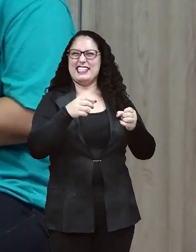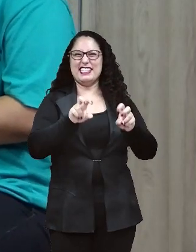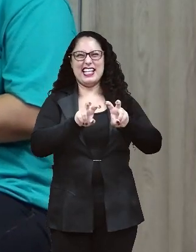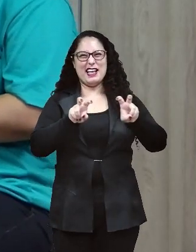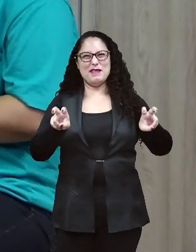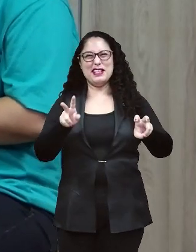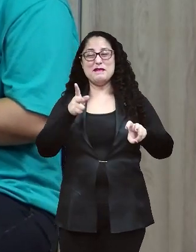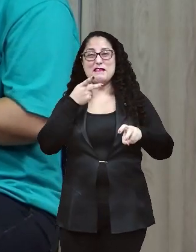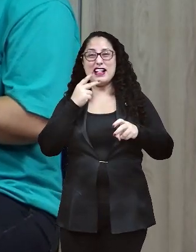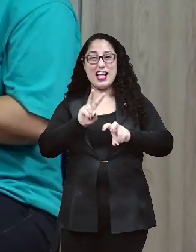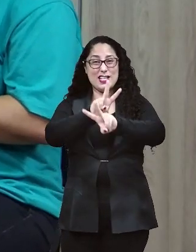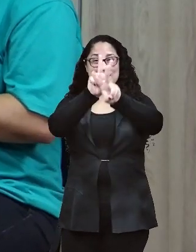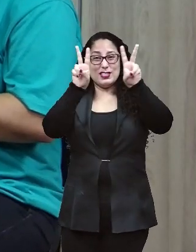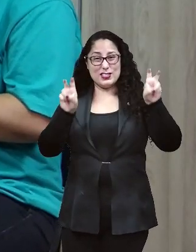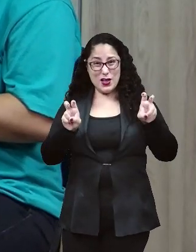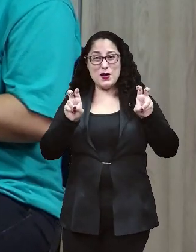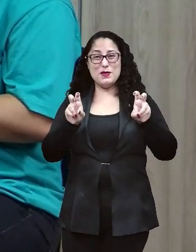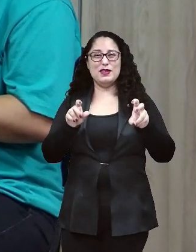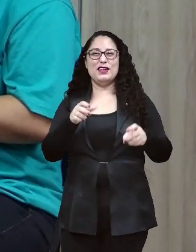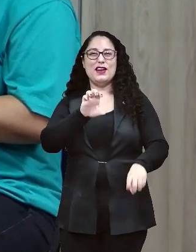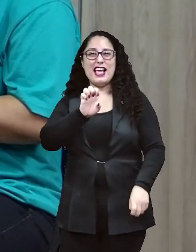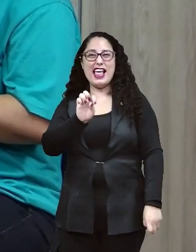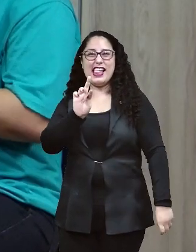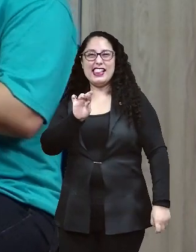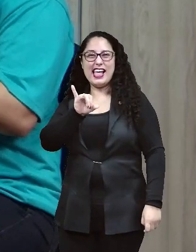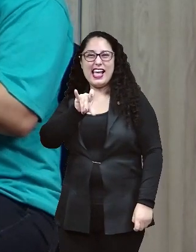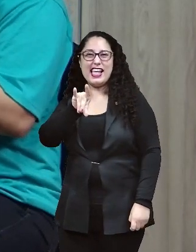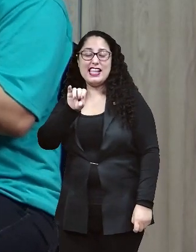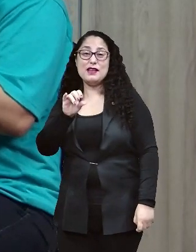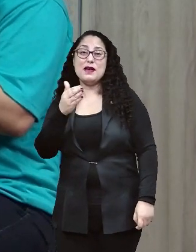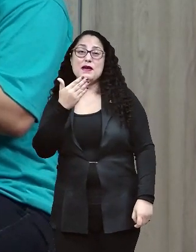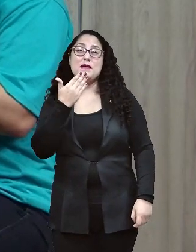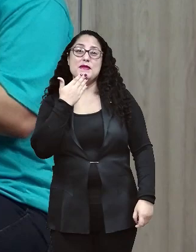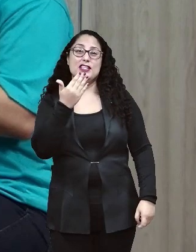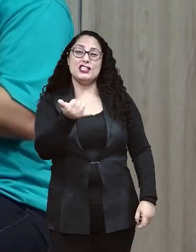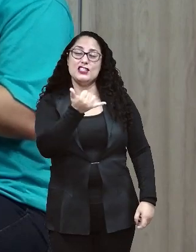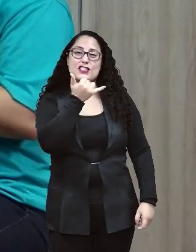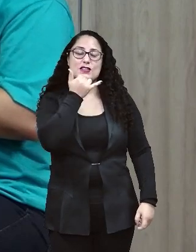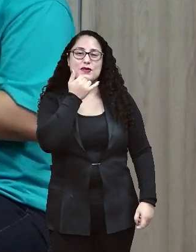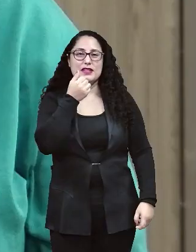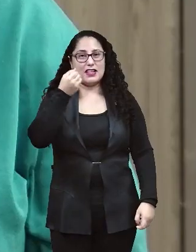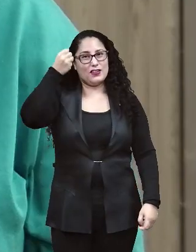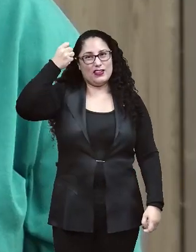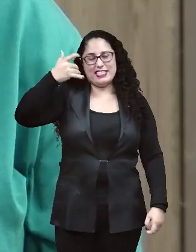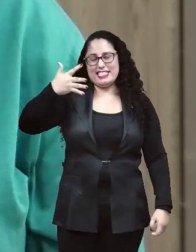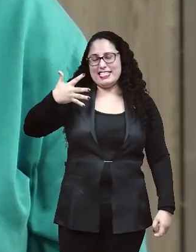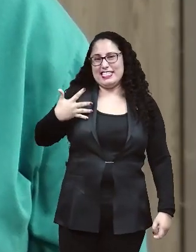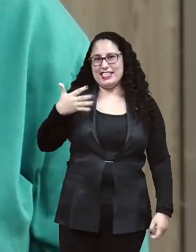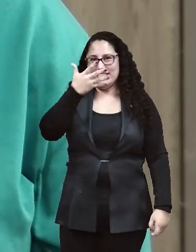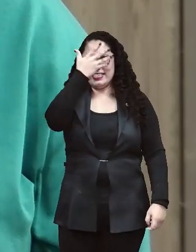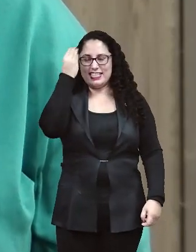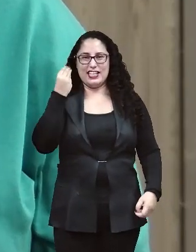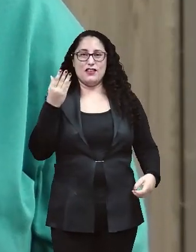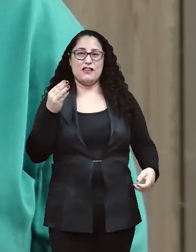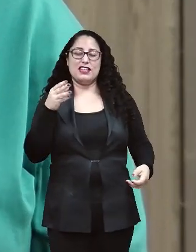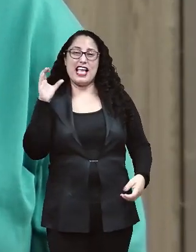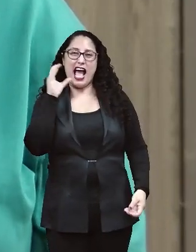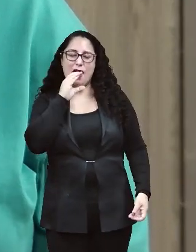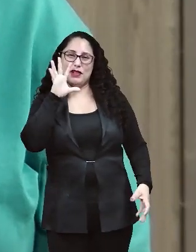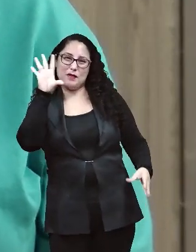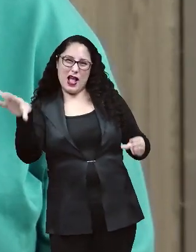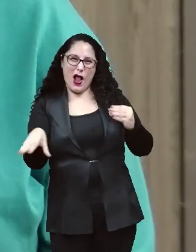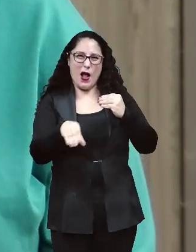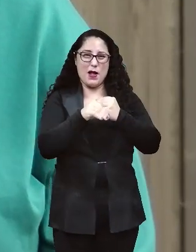sobre etarismo hoje, e eu queria já pedir desculpa por não ter feito a minha autodescrição, vou fazê-la rapidamente